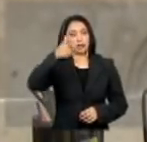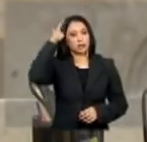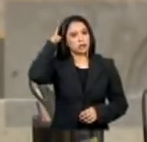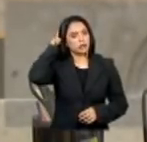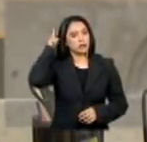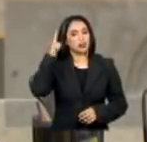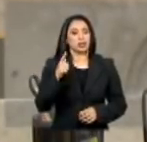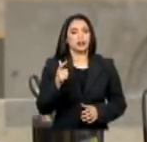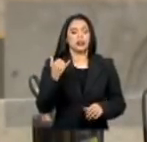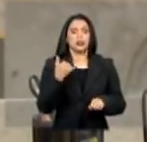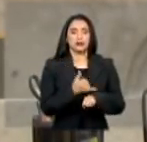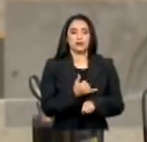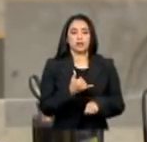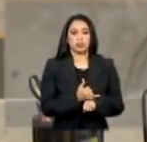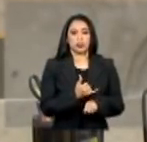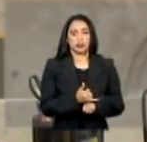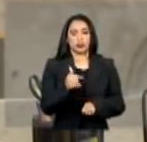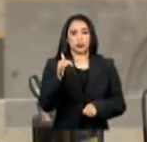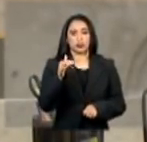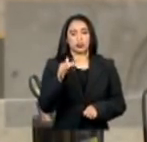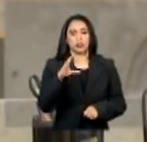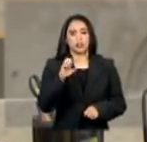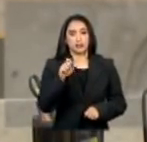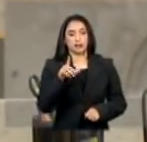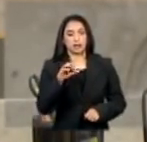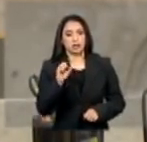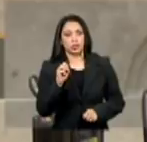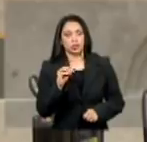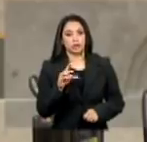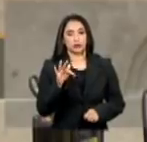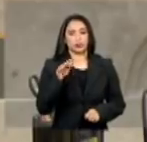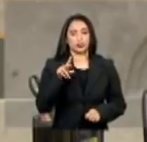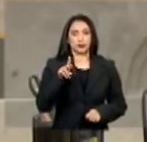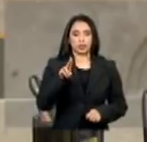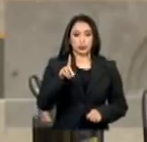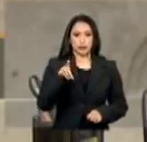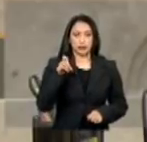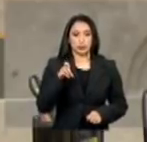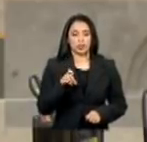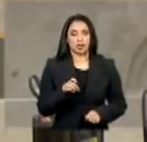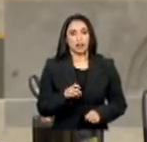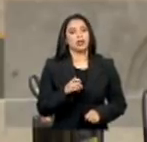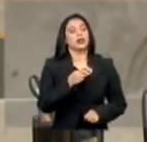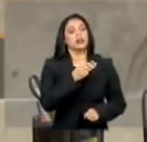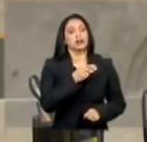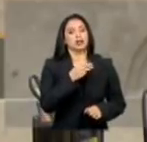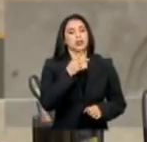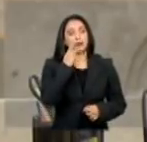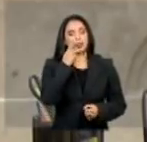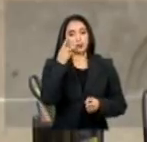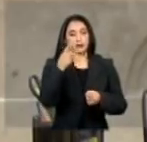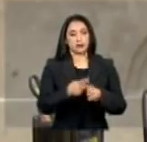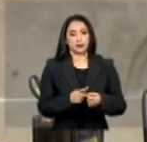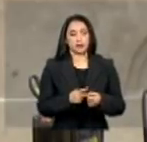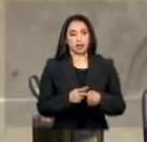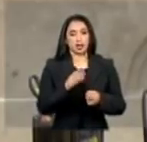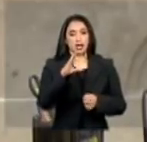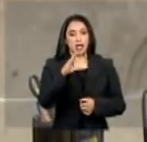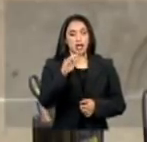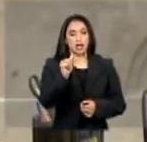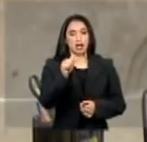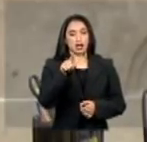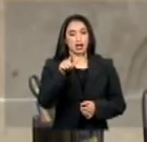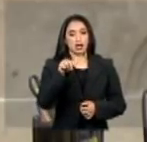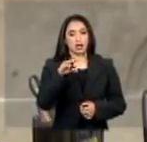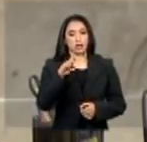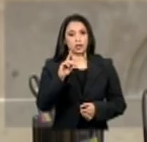justificadamente os ministros celso de mello e xuxa plena subprocurador geral e produtora cláudia sampaio marques abriu a sessão